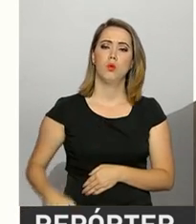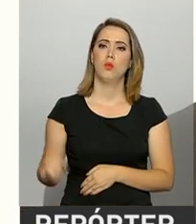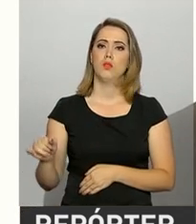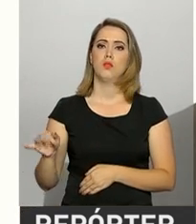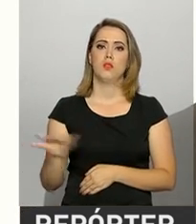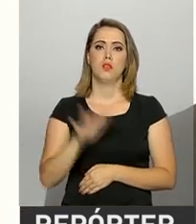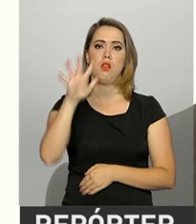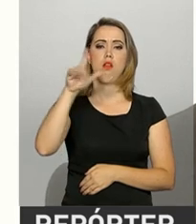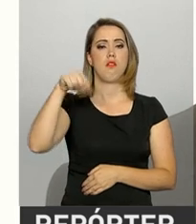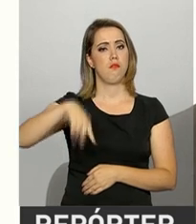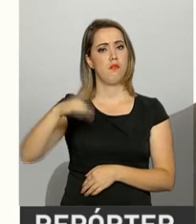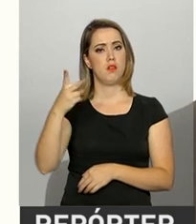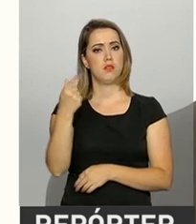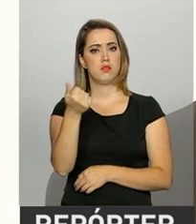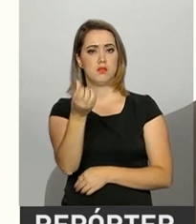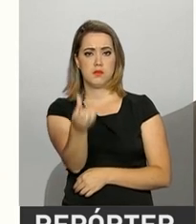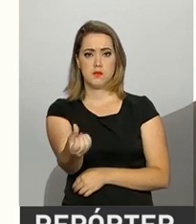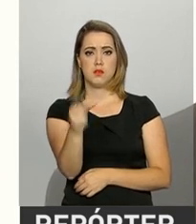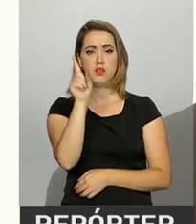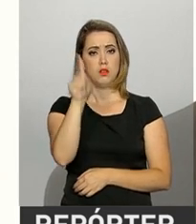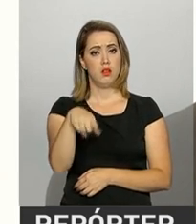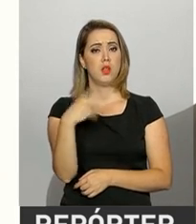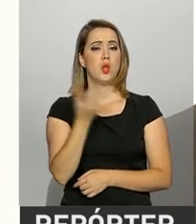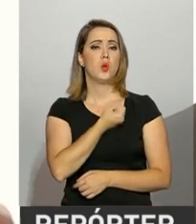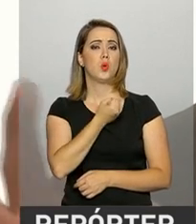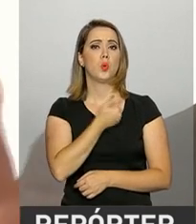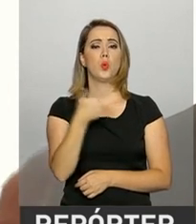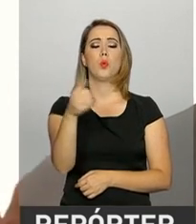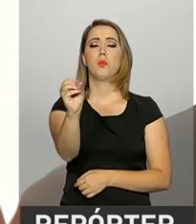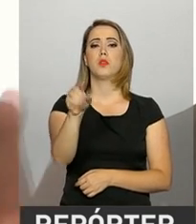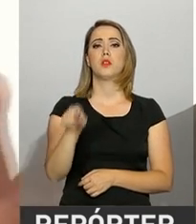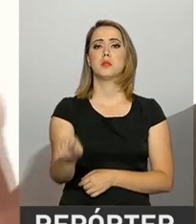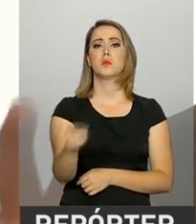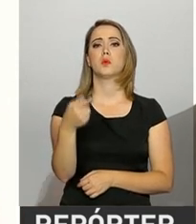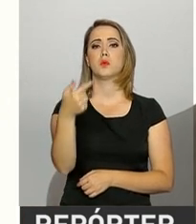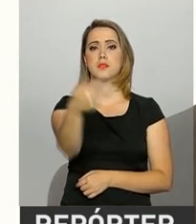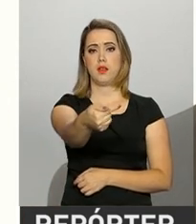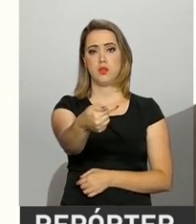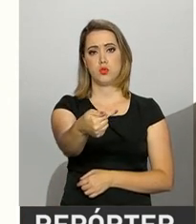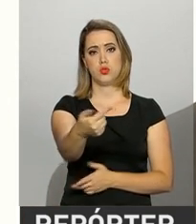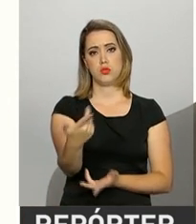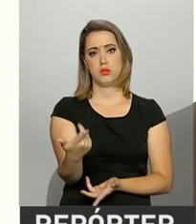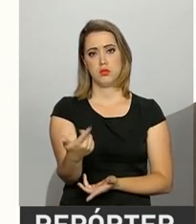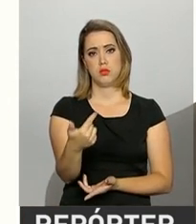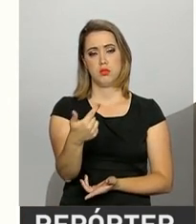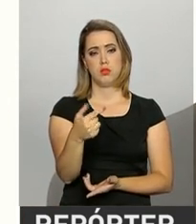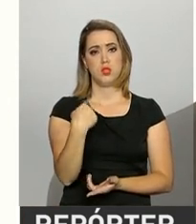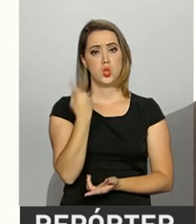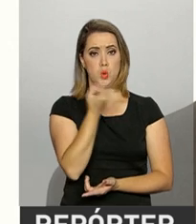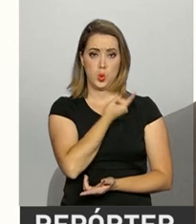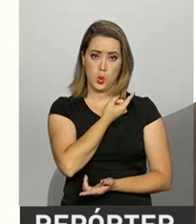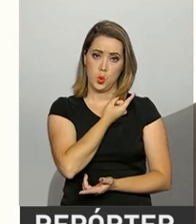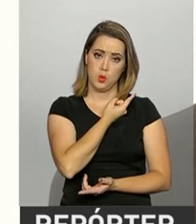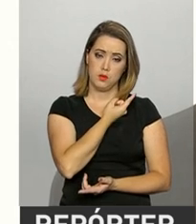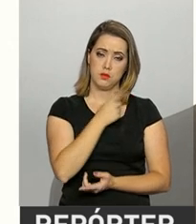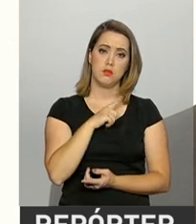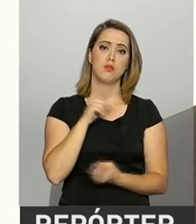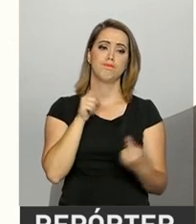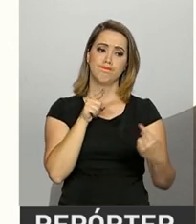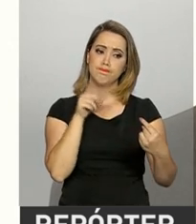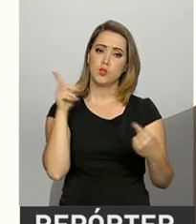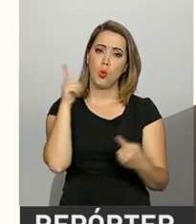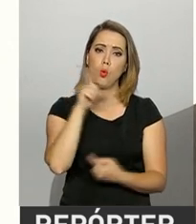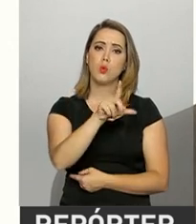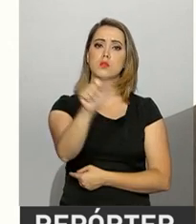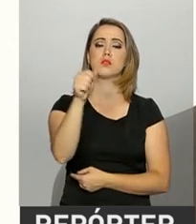para 2016 em 10.7 10.70 né E nós alcançamos o